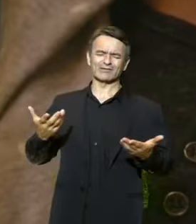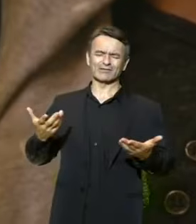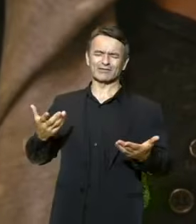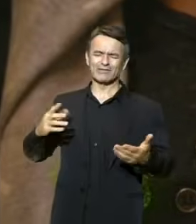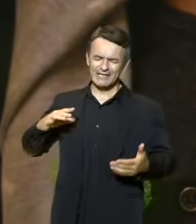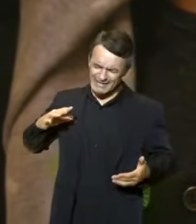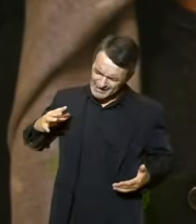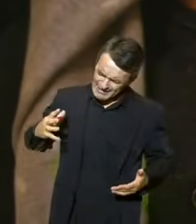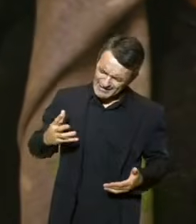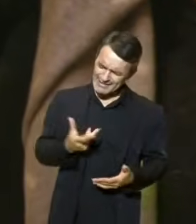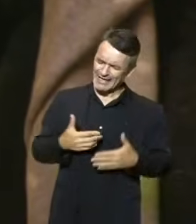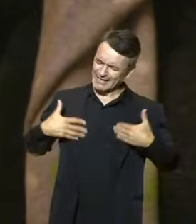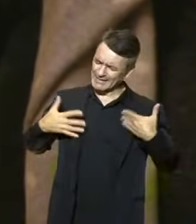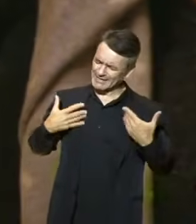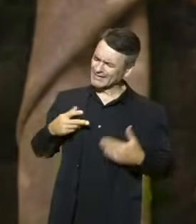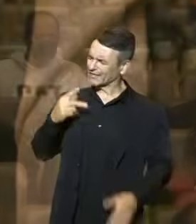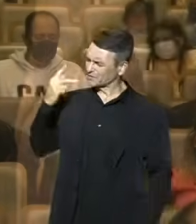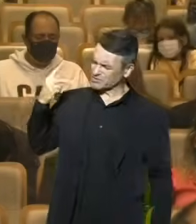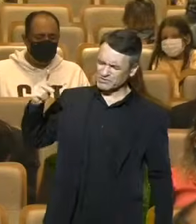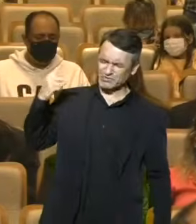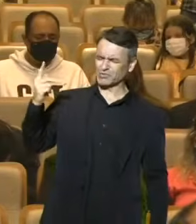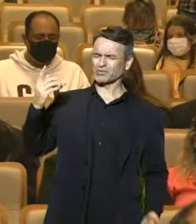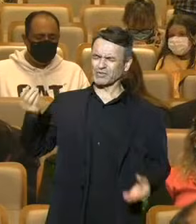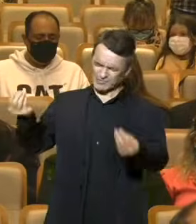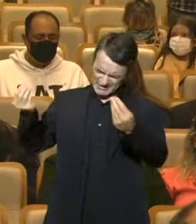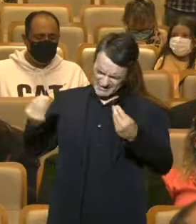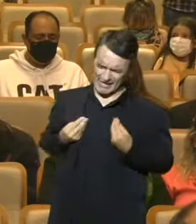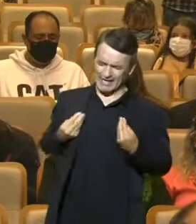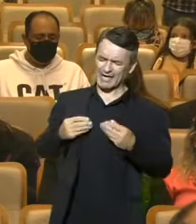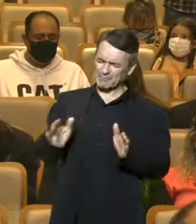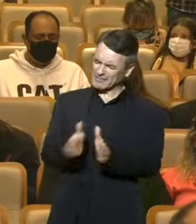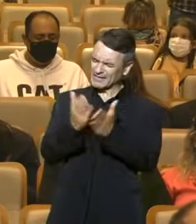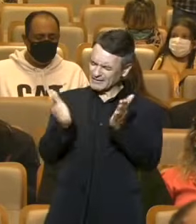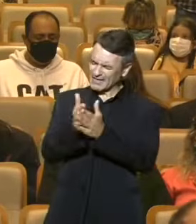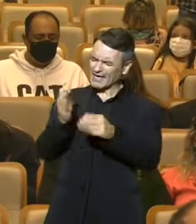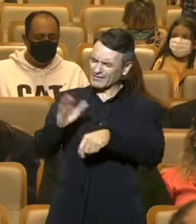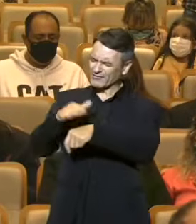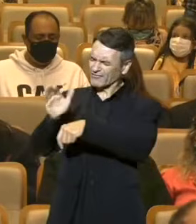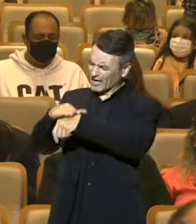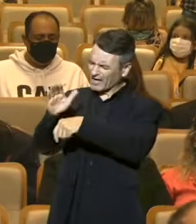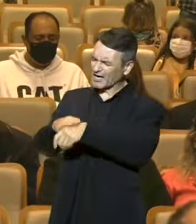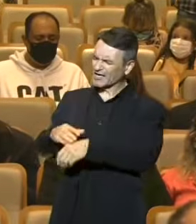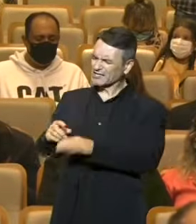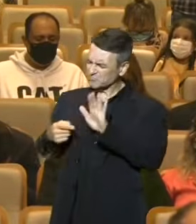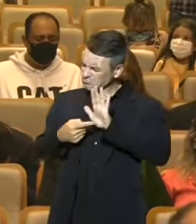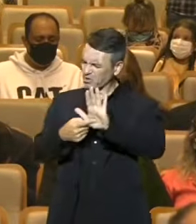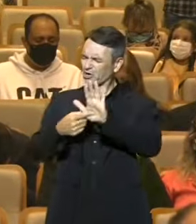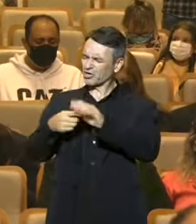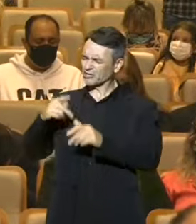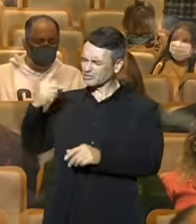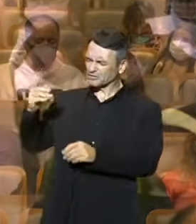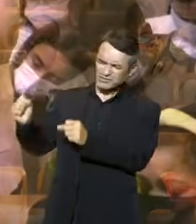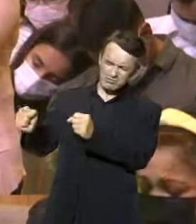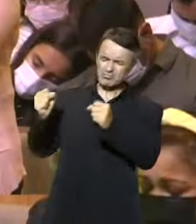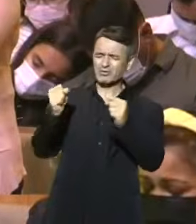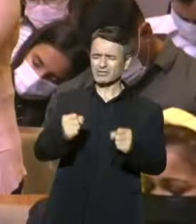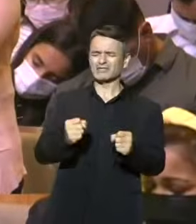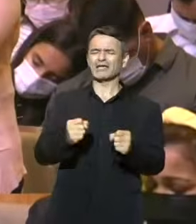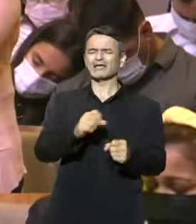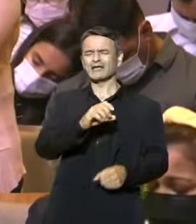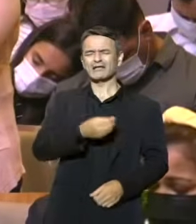do Senhor. E Deus, faz milagre, mostra o teu poder, faz